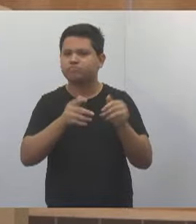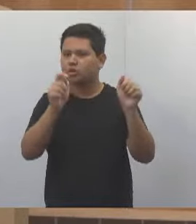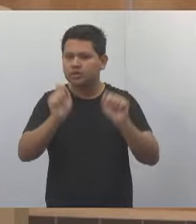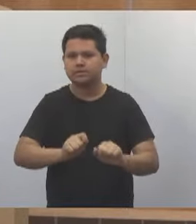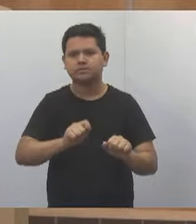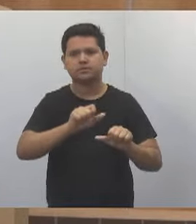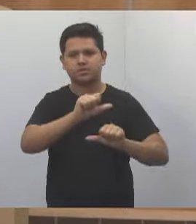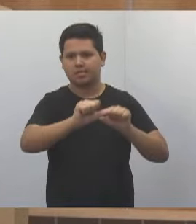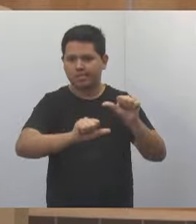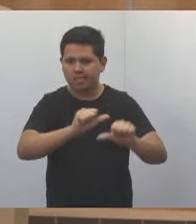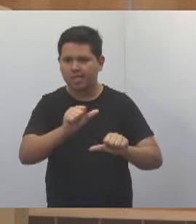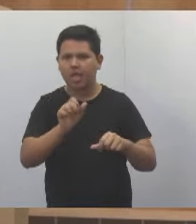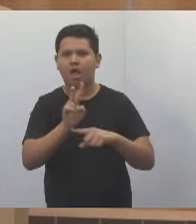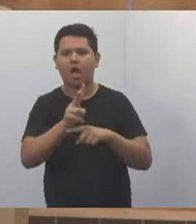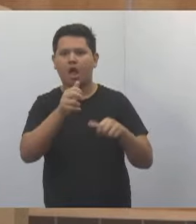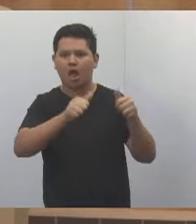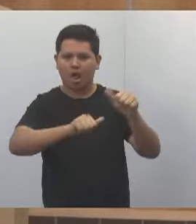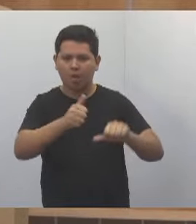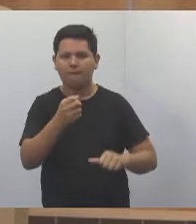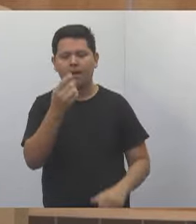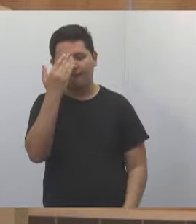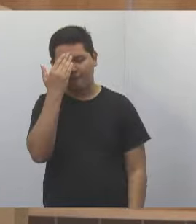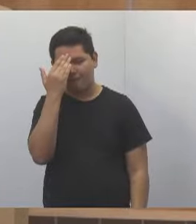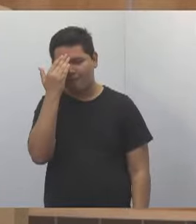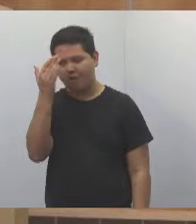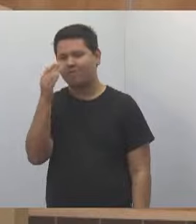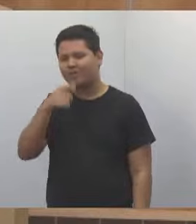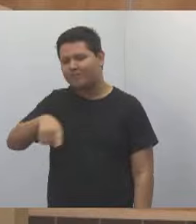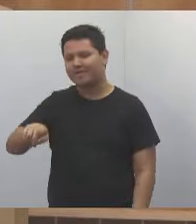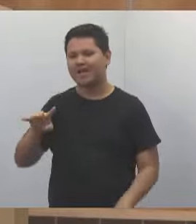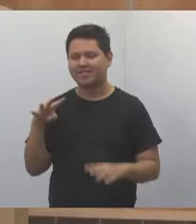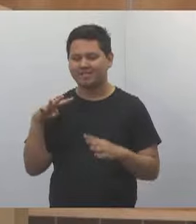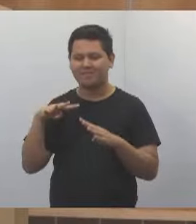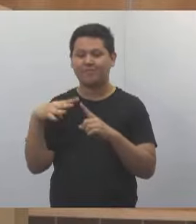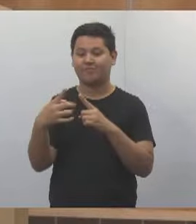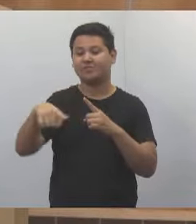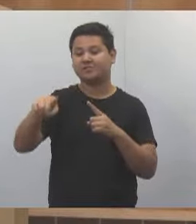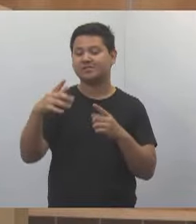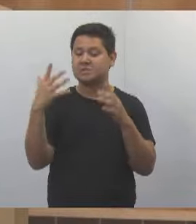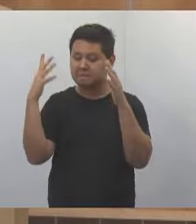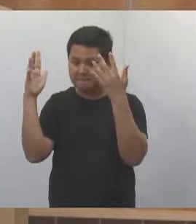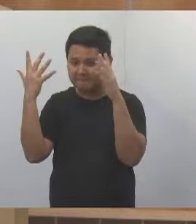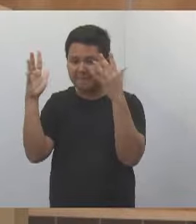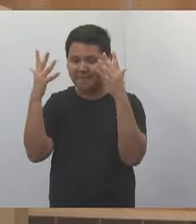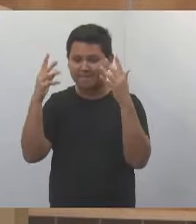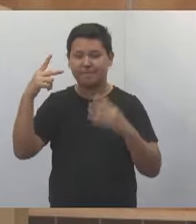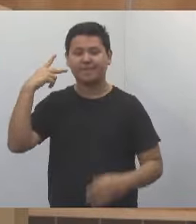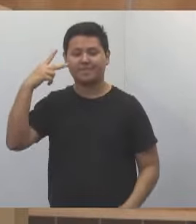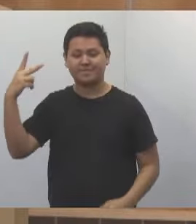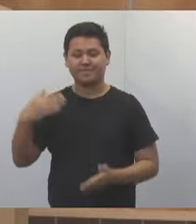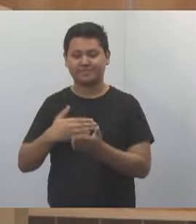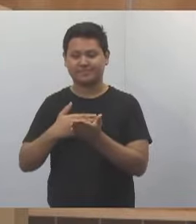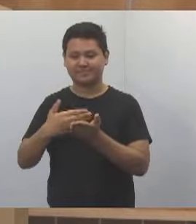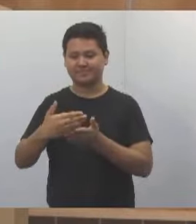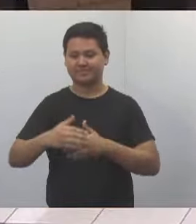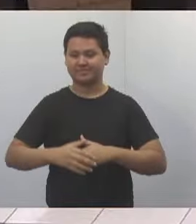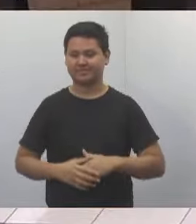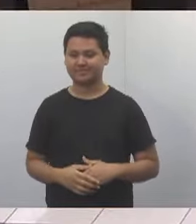para solucionar o problema. Mas muito obrigado pela atenção de vocês. Parabéns mais uma vez, vereador, pela iniciativa.